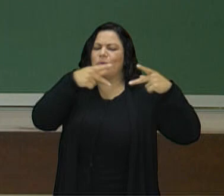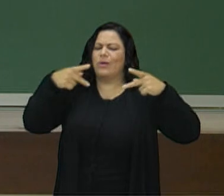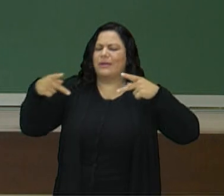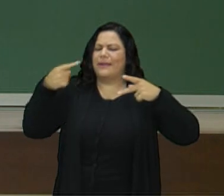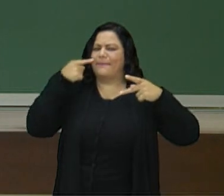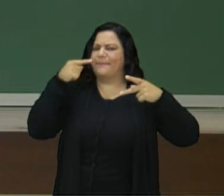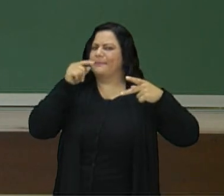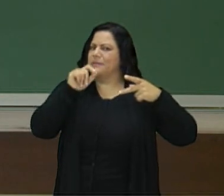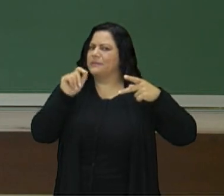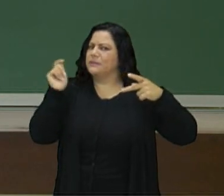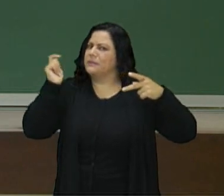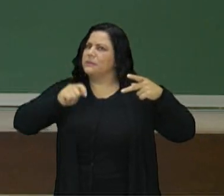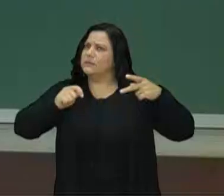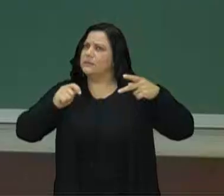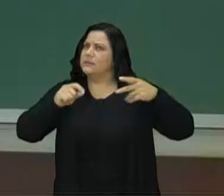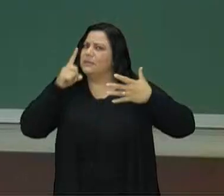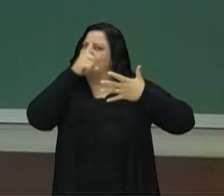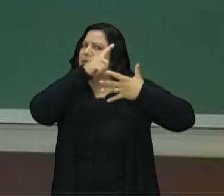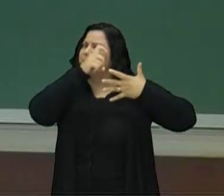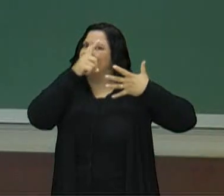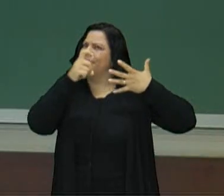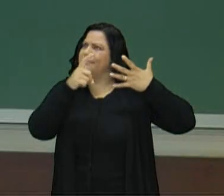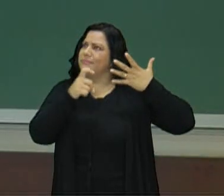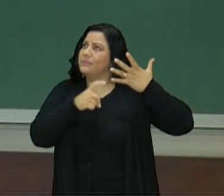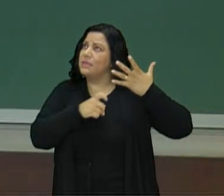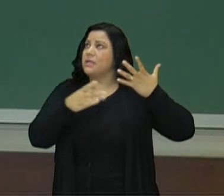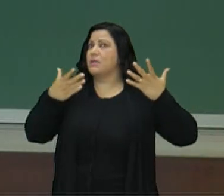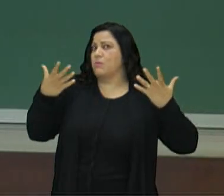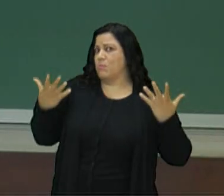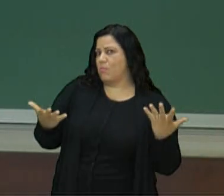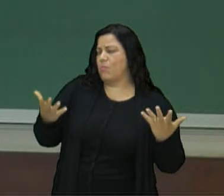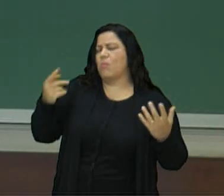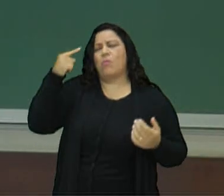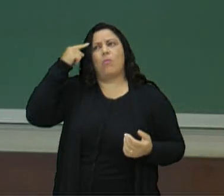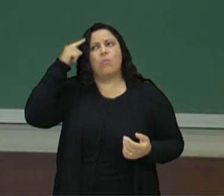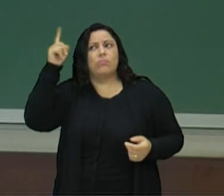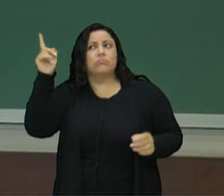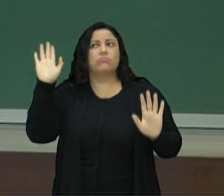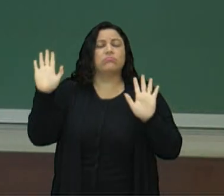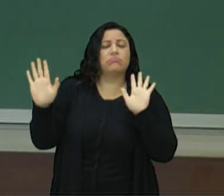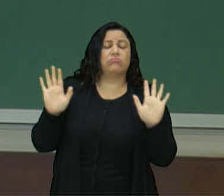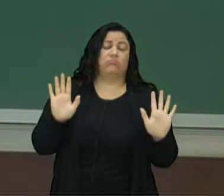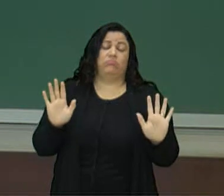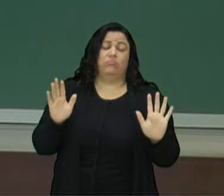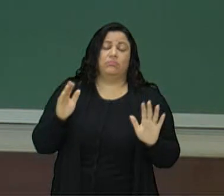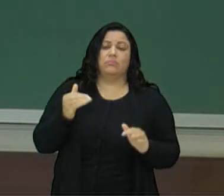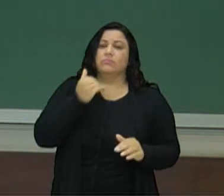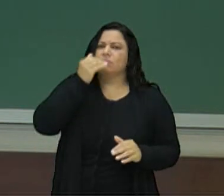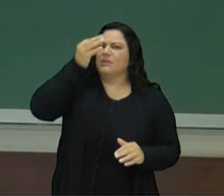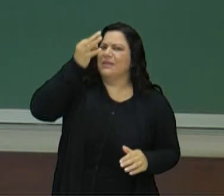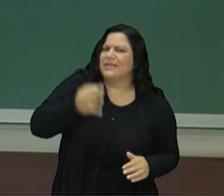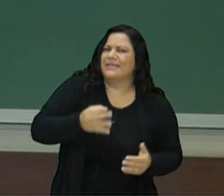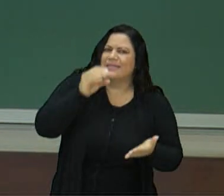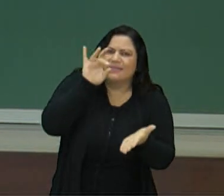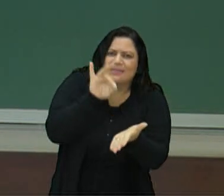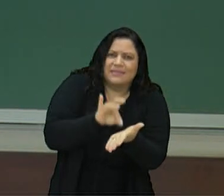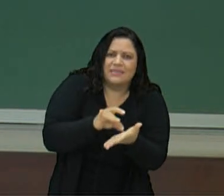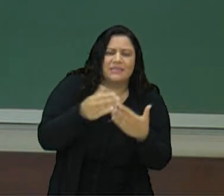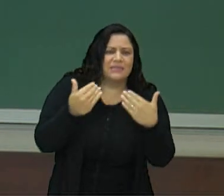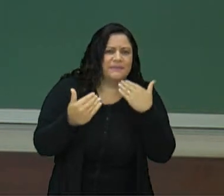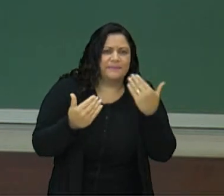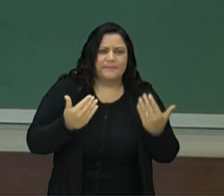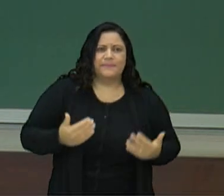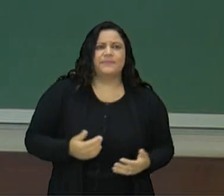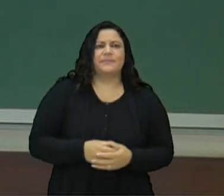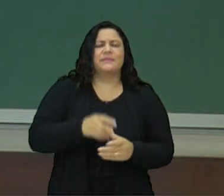tenho hipótese de como era o RNA, eu tenho um palpite, mas eu não tenho certeza. Por exemplo, se eu encontrar uma prolina,